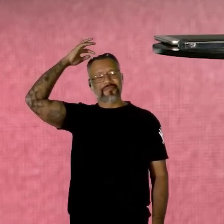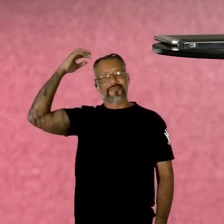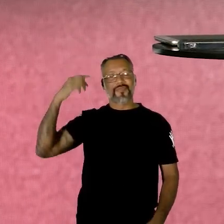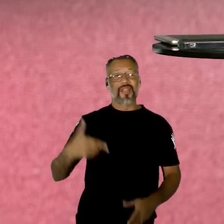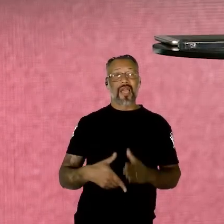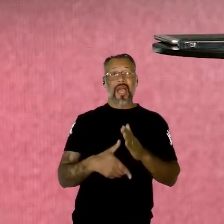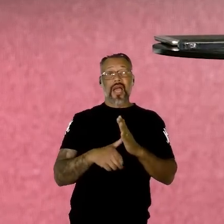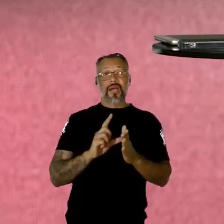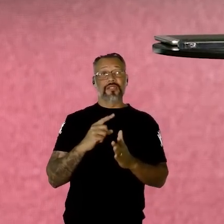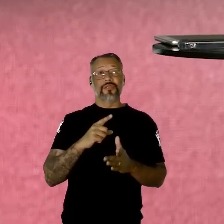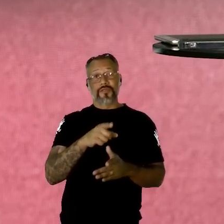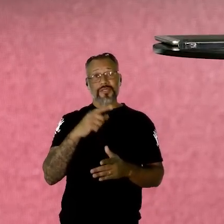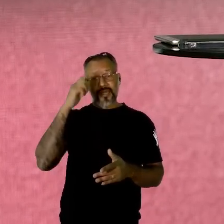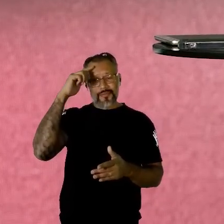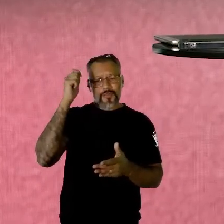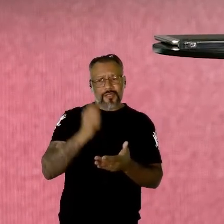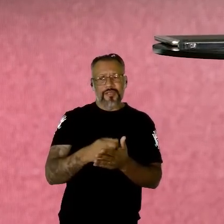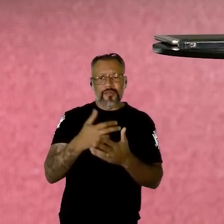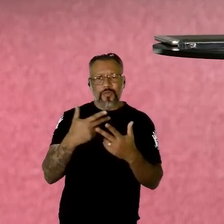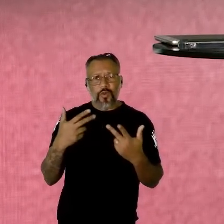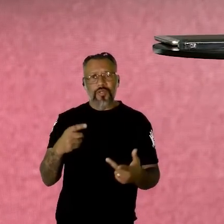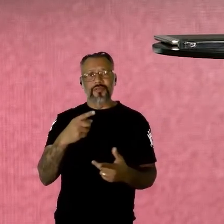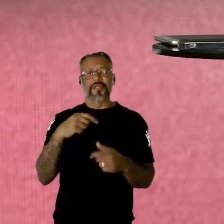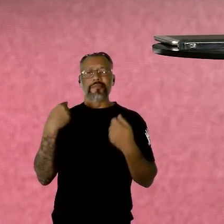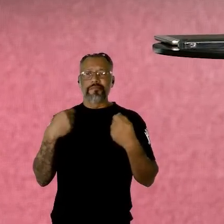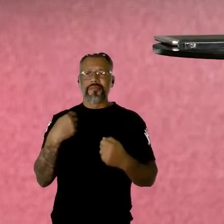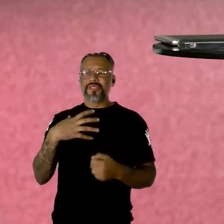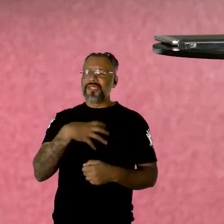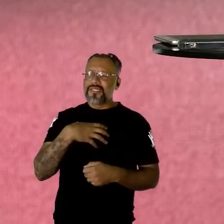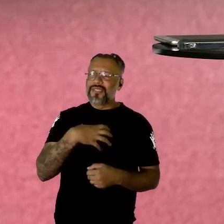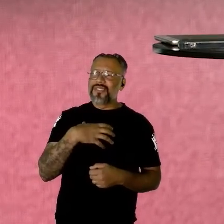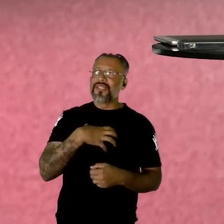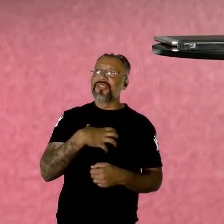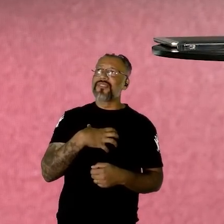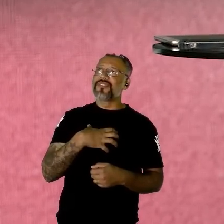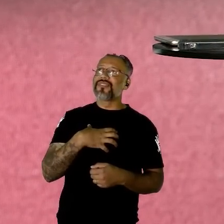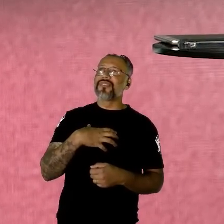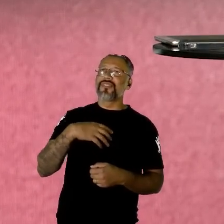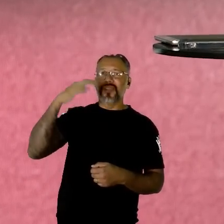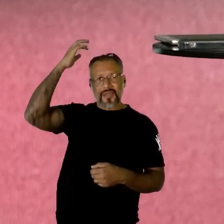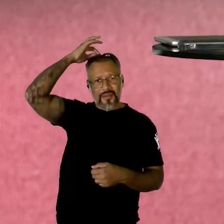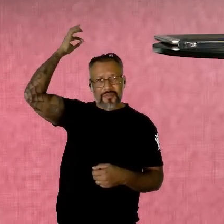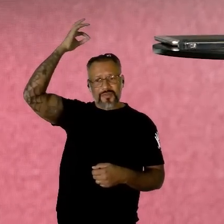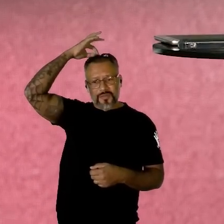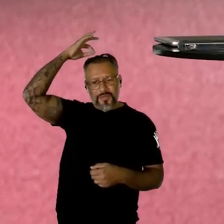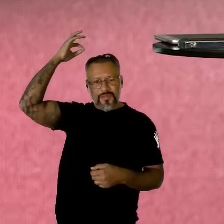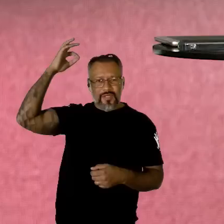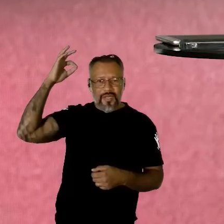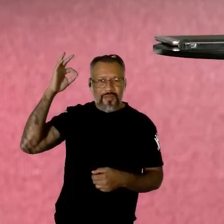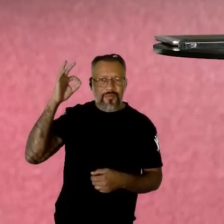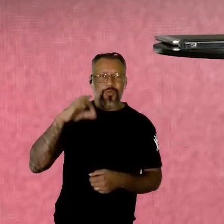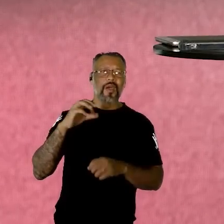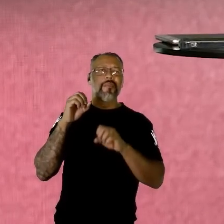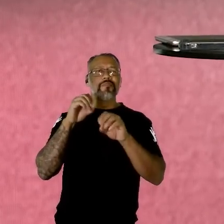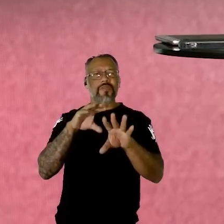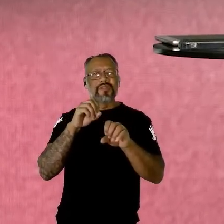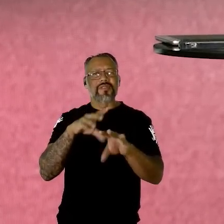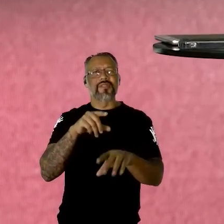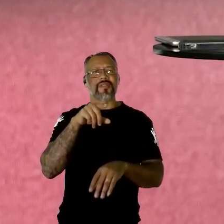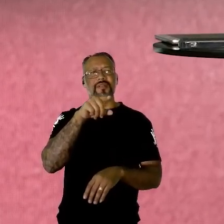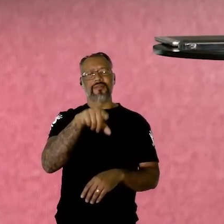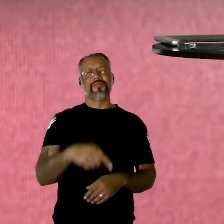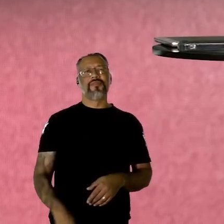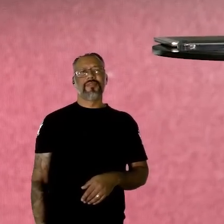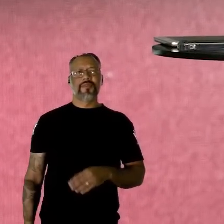de tomar decisão falar com ele é sentir alegria dele é não deixar ninguém entrar no meu interior nenhuma palavra contrária nenhuma